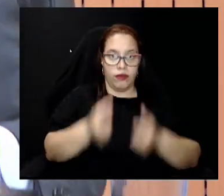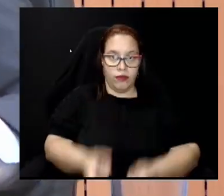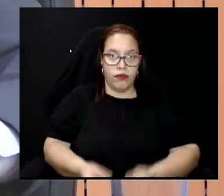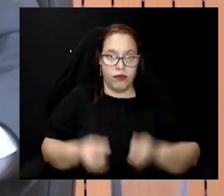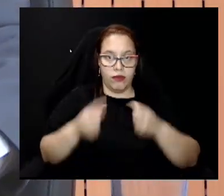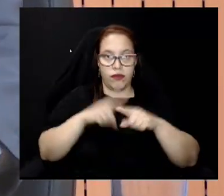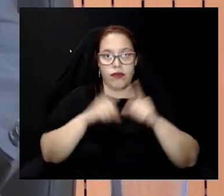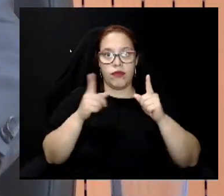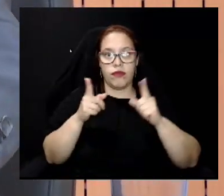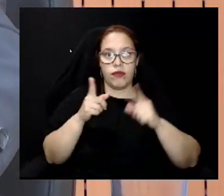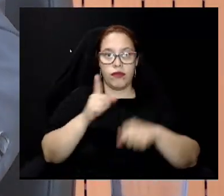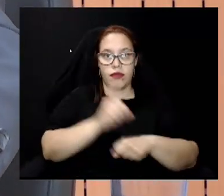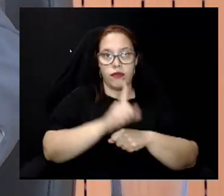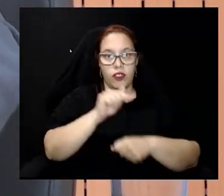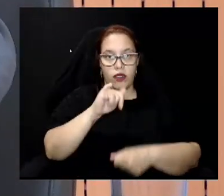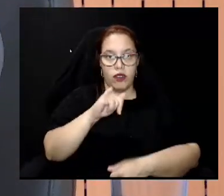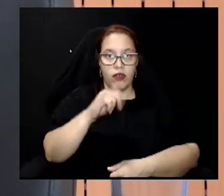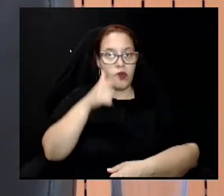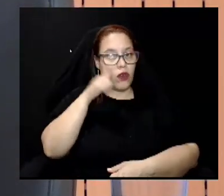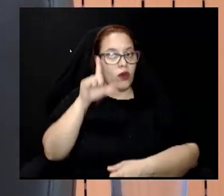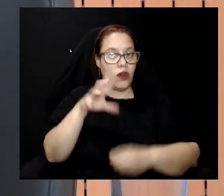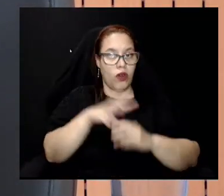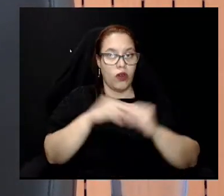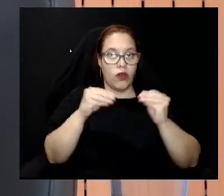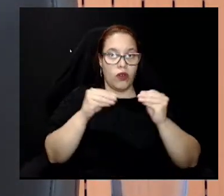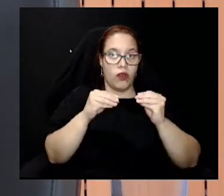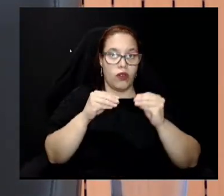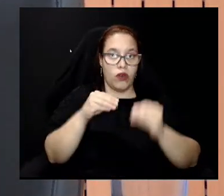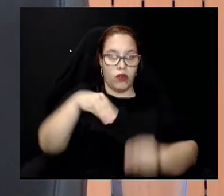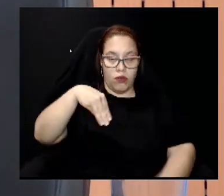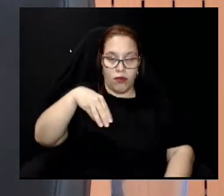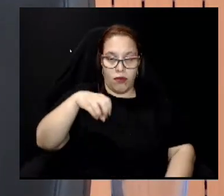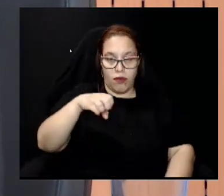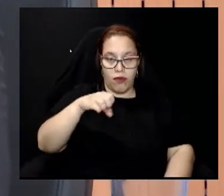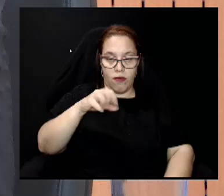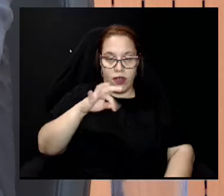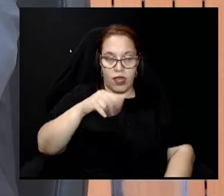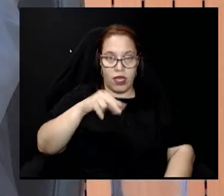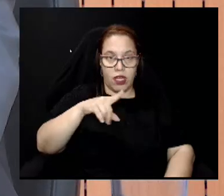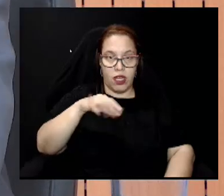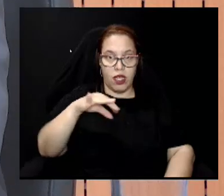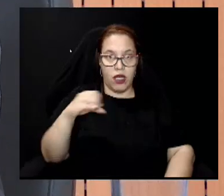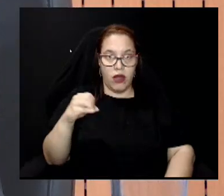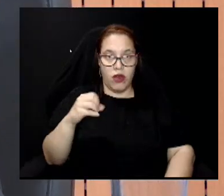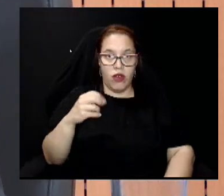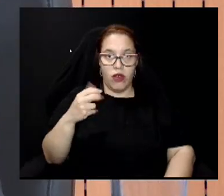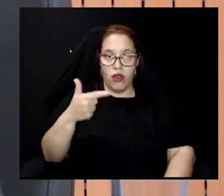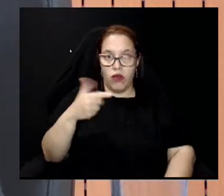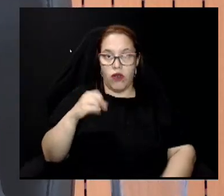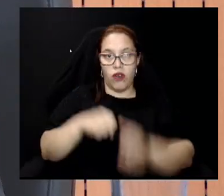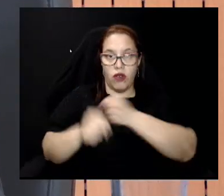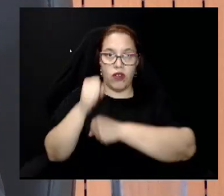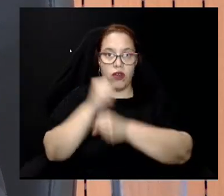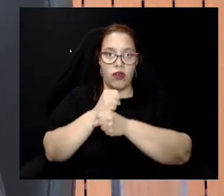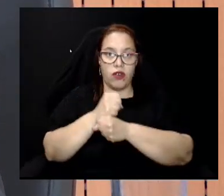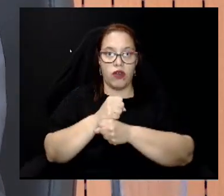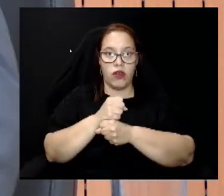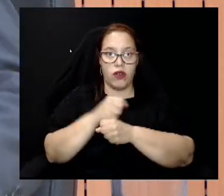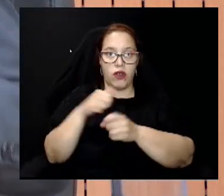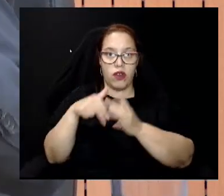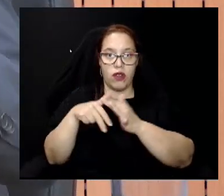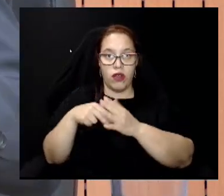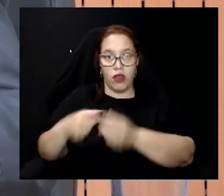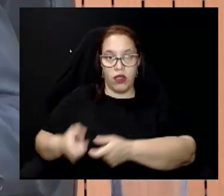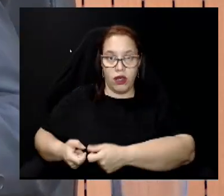doutora Gi falou. Hoje a gente consegue curar câncer metastático. Eu lembro muito bem que, há 20 anos atrás, pacientes minhas com câncer de mama,